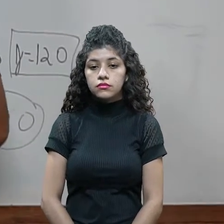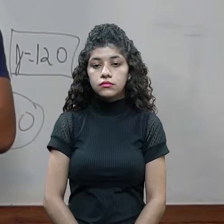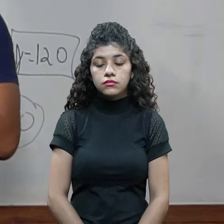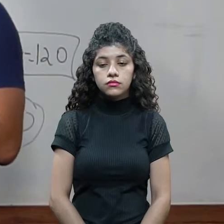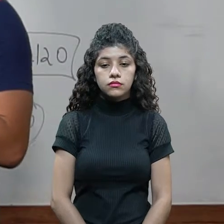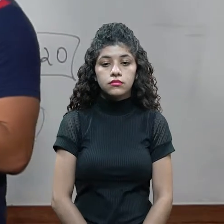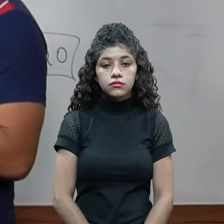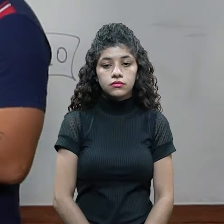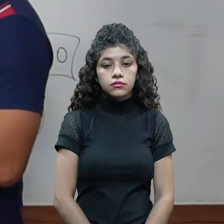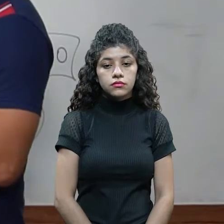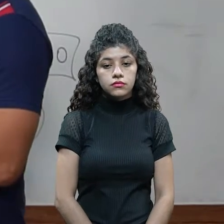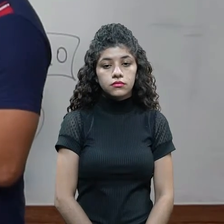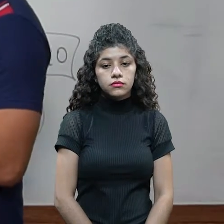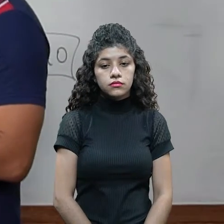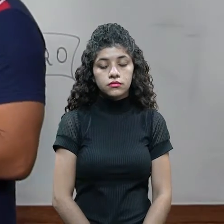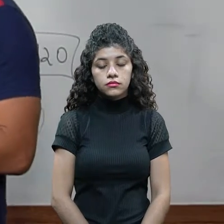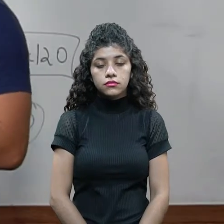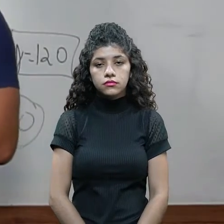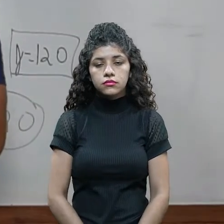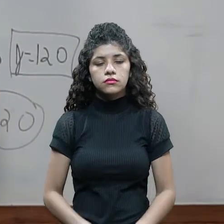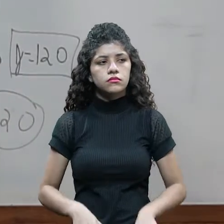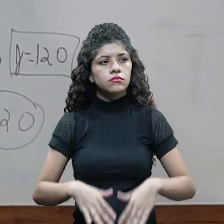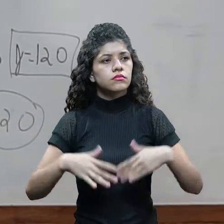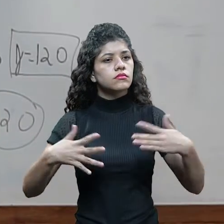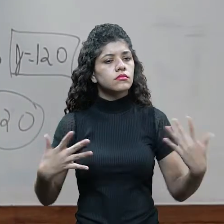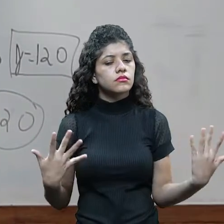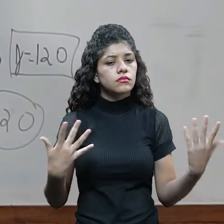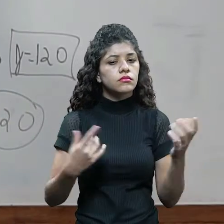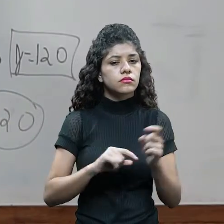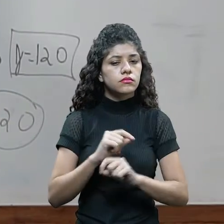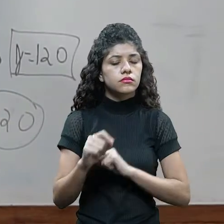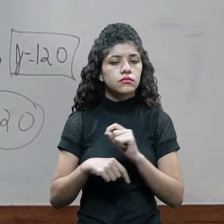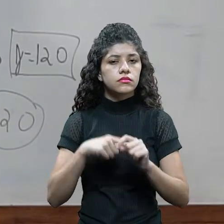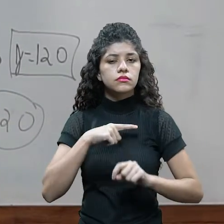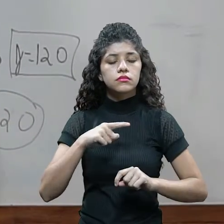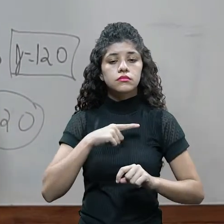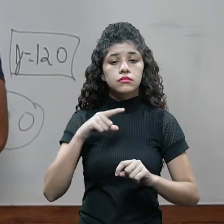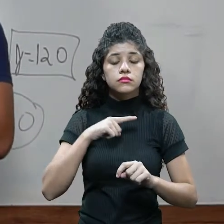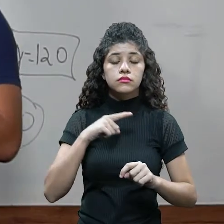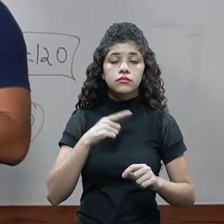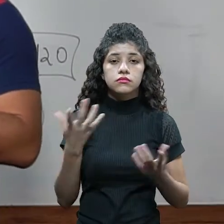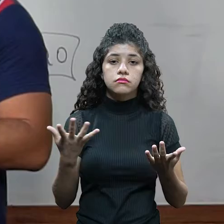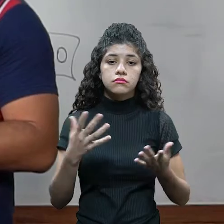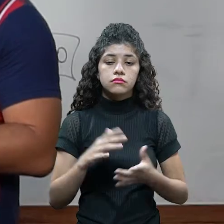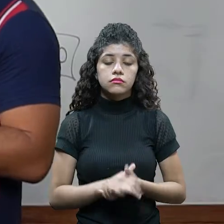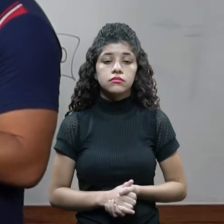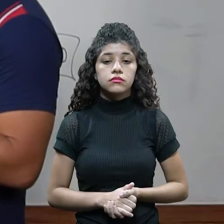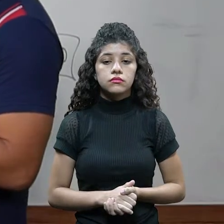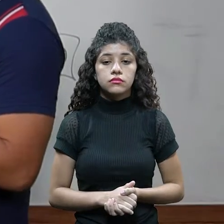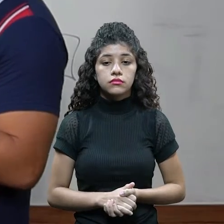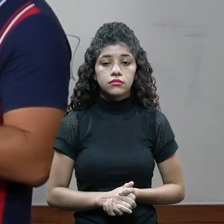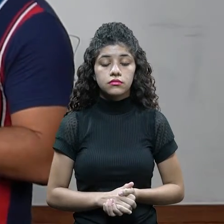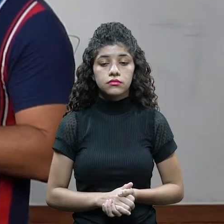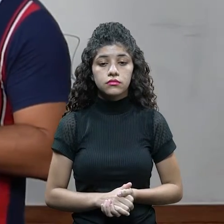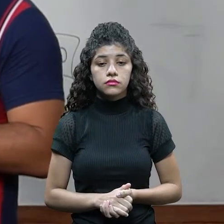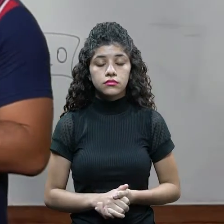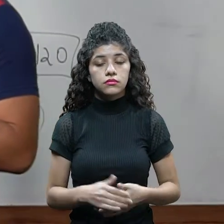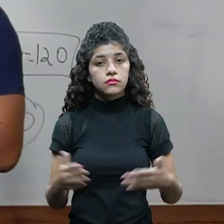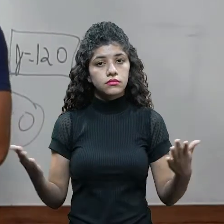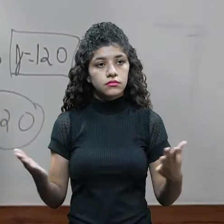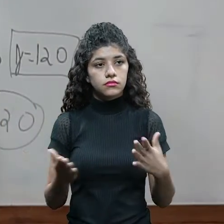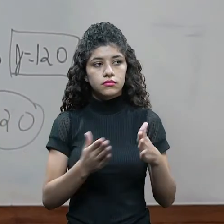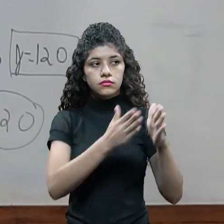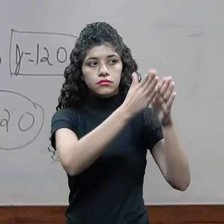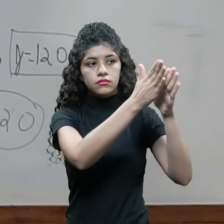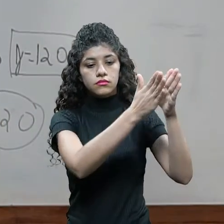chamadas grandezas de comprimento. Luiz Guterres, quais são as unidades que compõem a grandeza de comprimento? Vamos lá. Vamos falar da